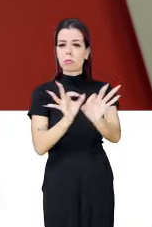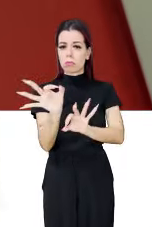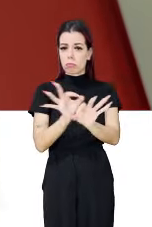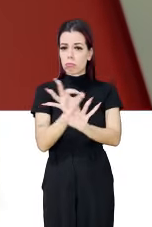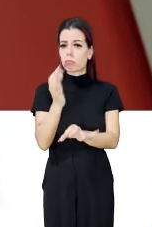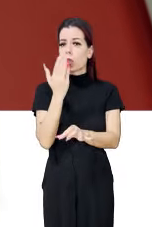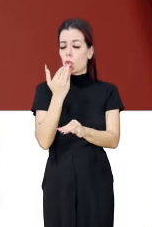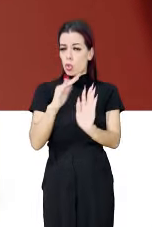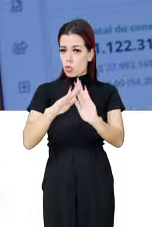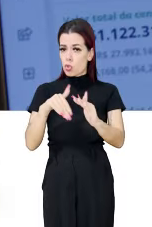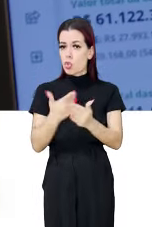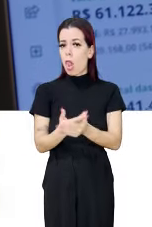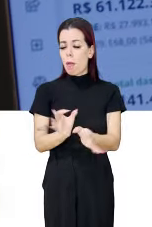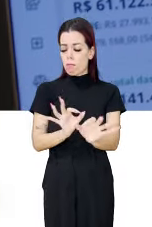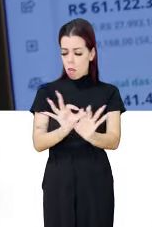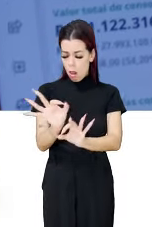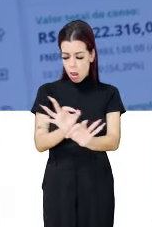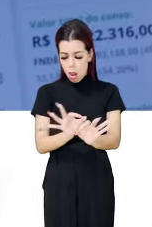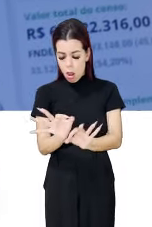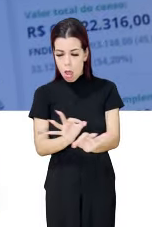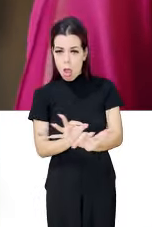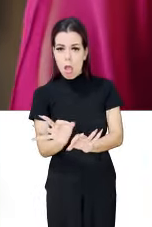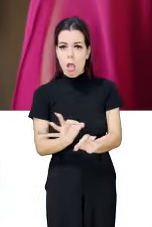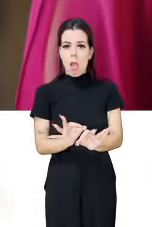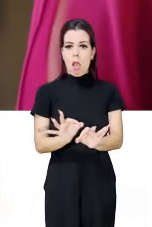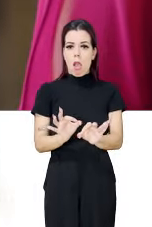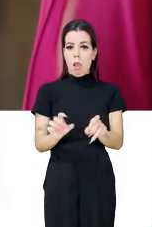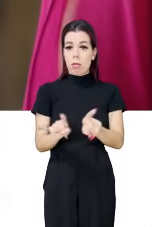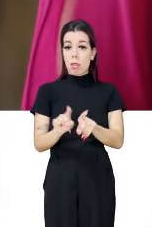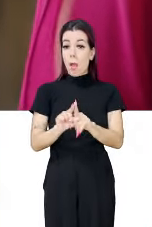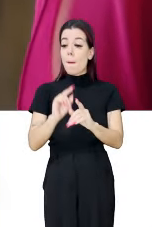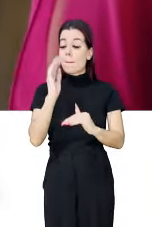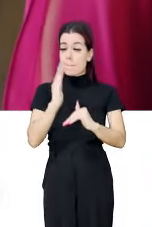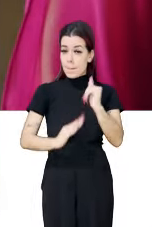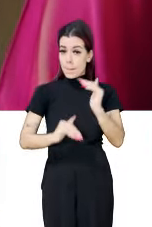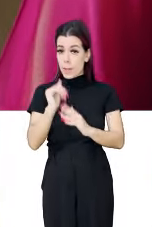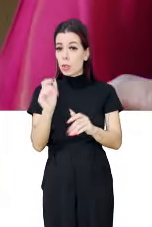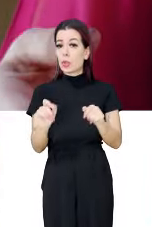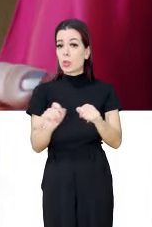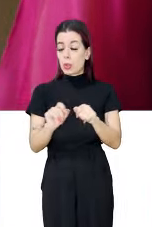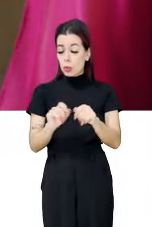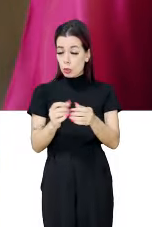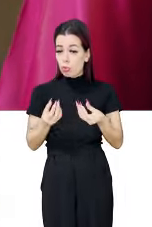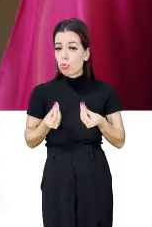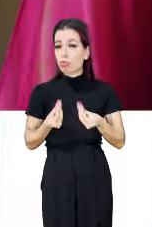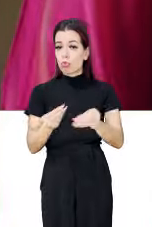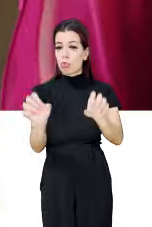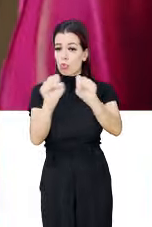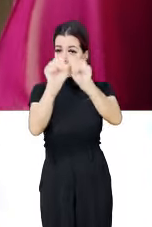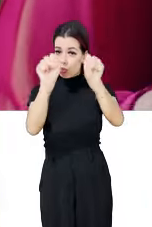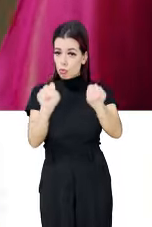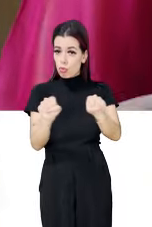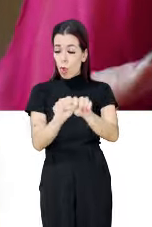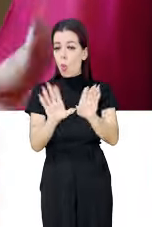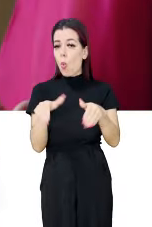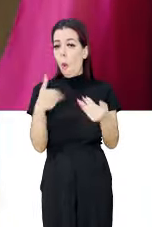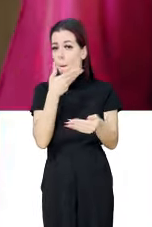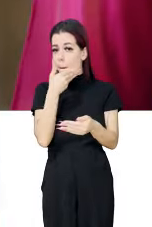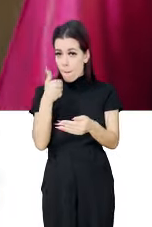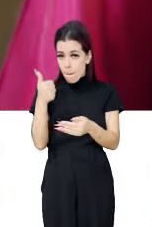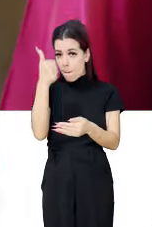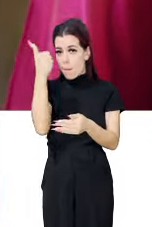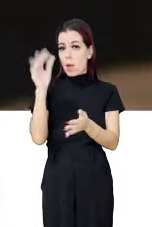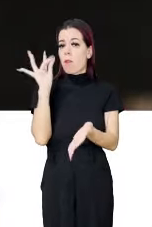Ela escolhe dentre as preparações que os nutricionistas elaboram e disponibilizam no sistema, aquelas que melhor atendem